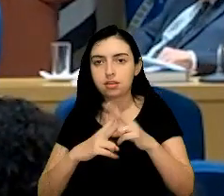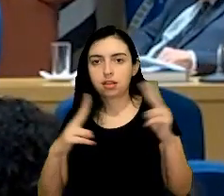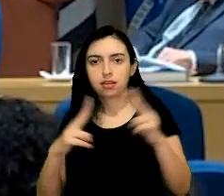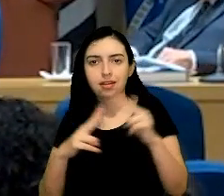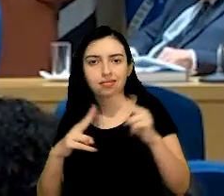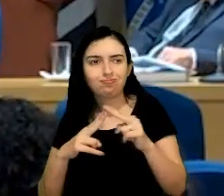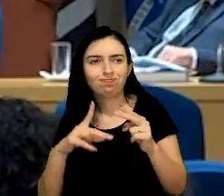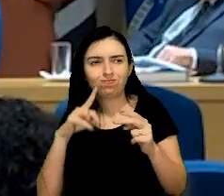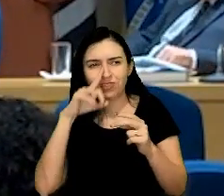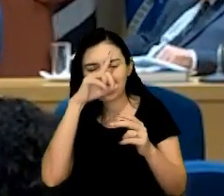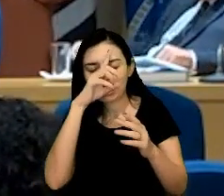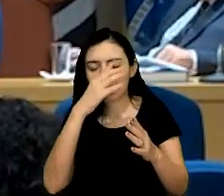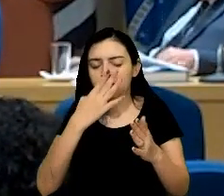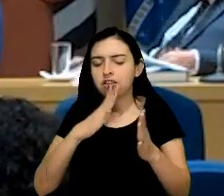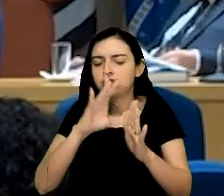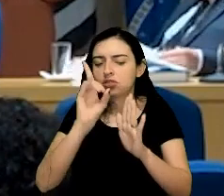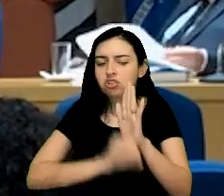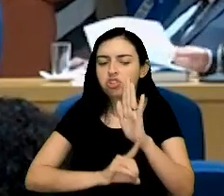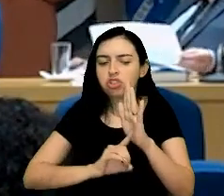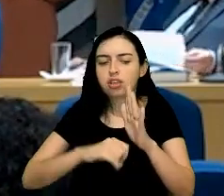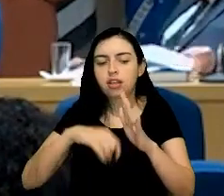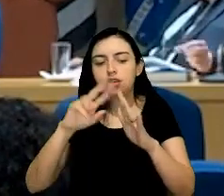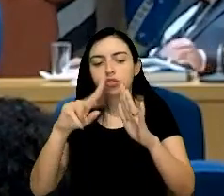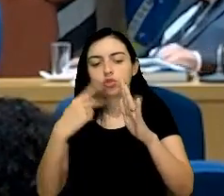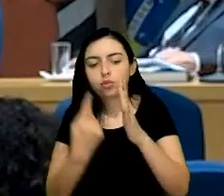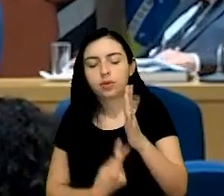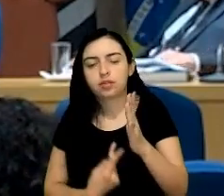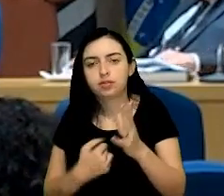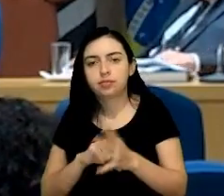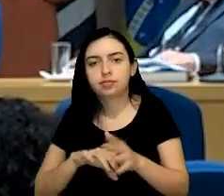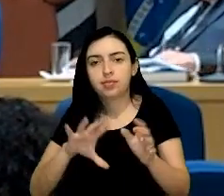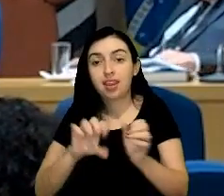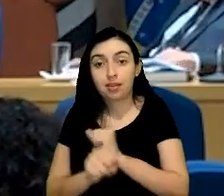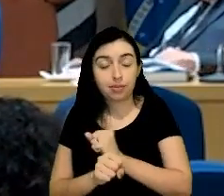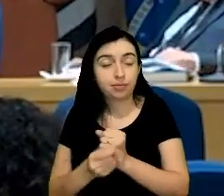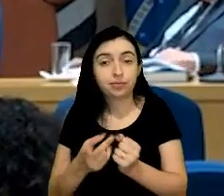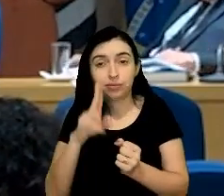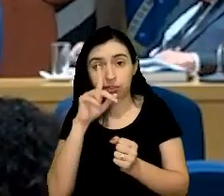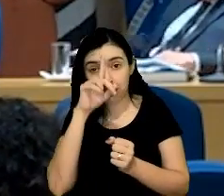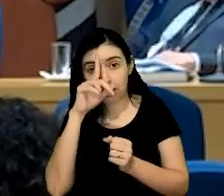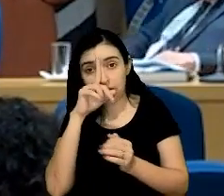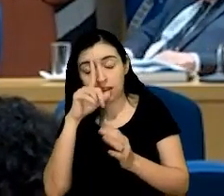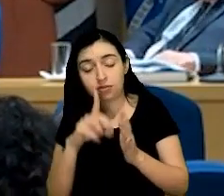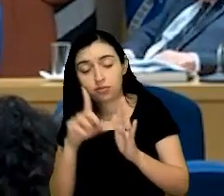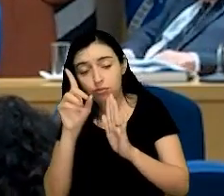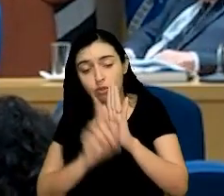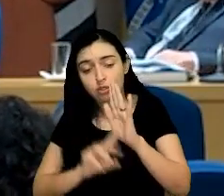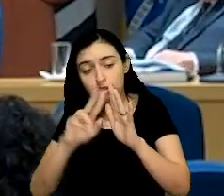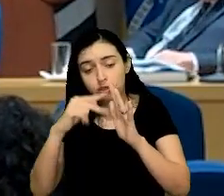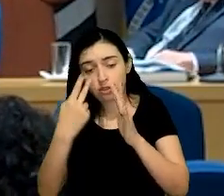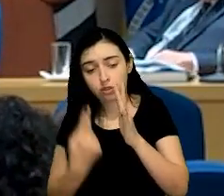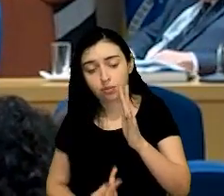humanos. No caso de graves violações de direitos humanos, no caso brasileiro,